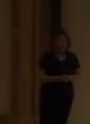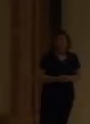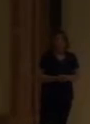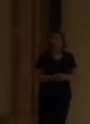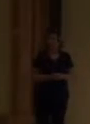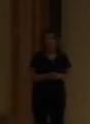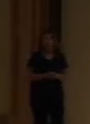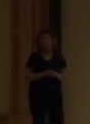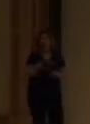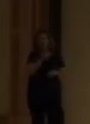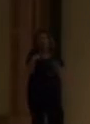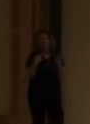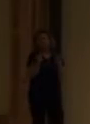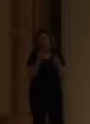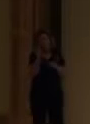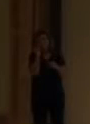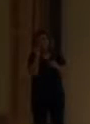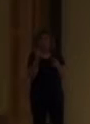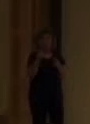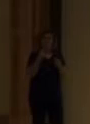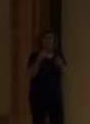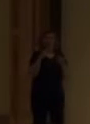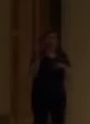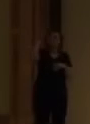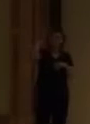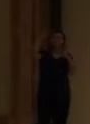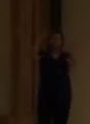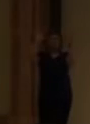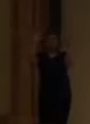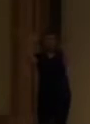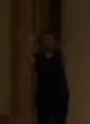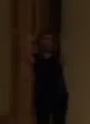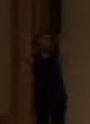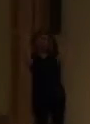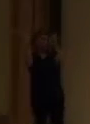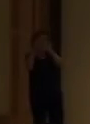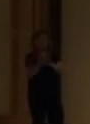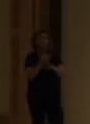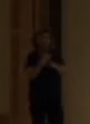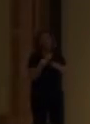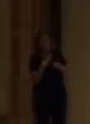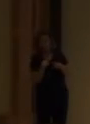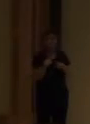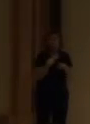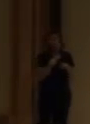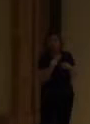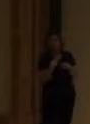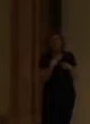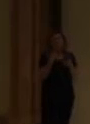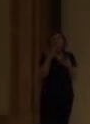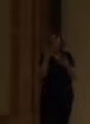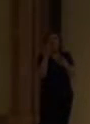carbono ou das mudanças climáticas, parece que há mais energia para lutar contra isso do que acabar com a pobreza e com a